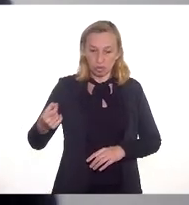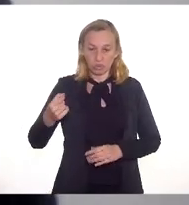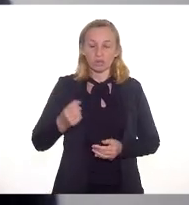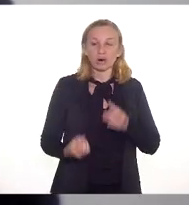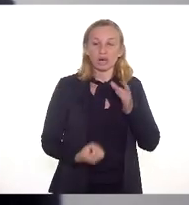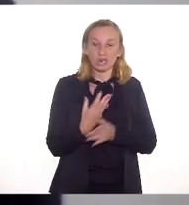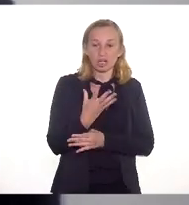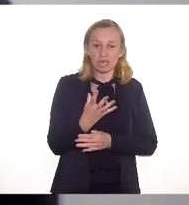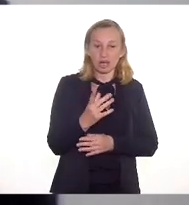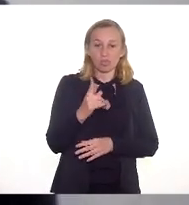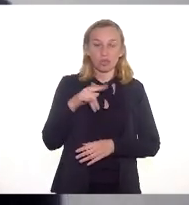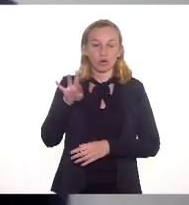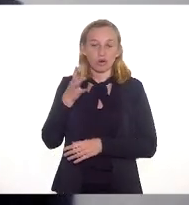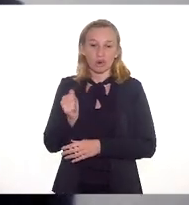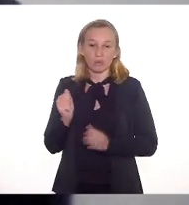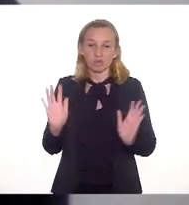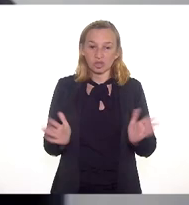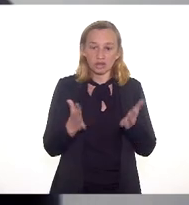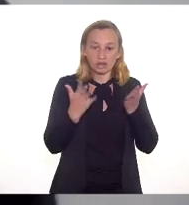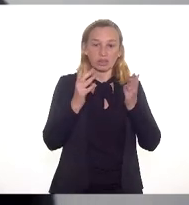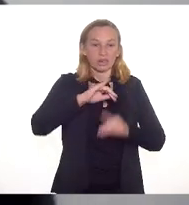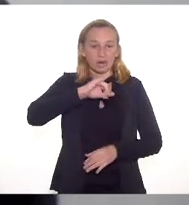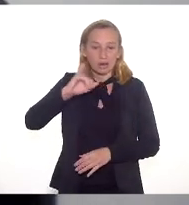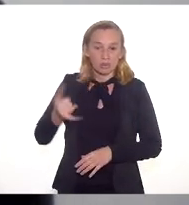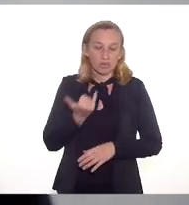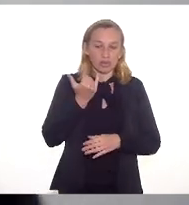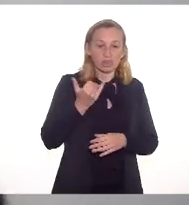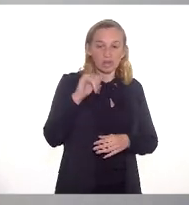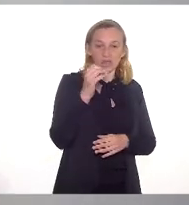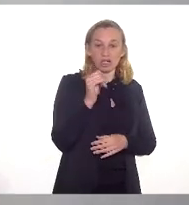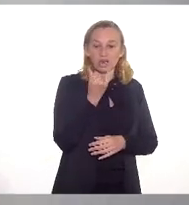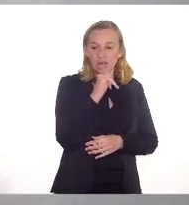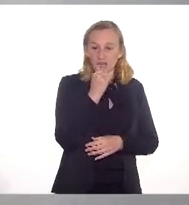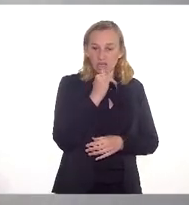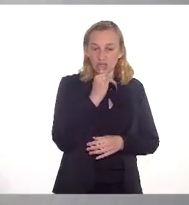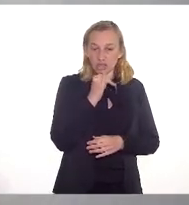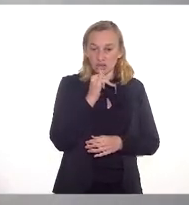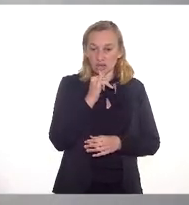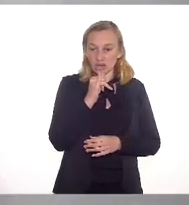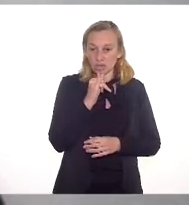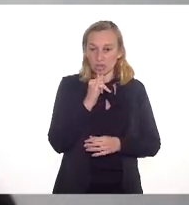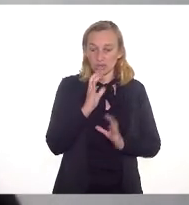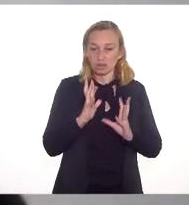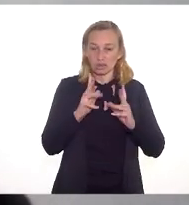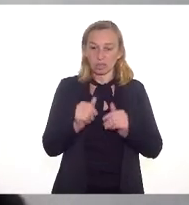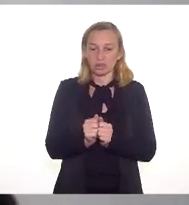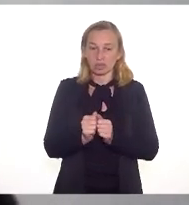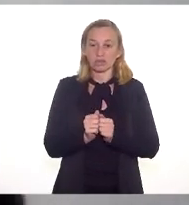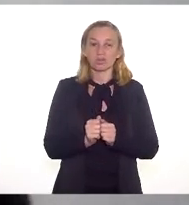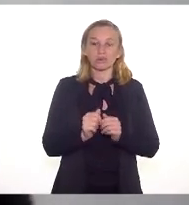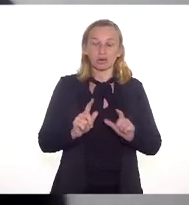criar o programa de incentivo à utilização e aproveitamento de energia limpa na forma que menciono.